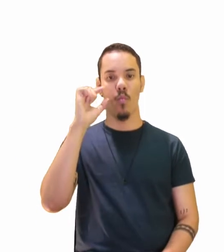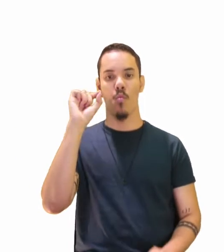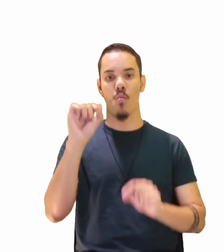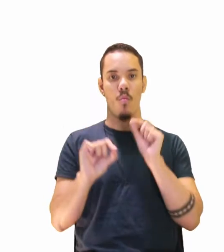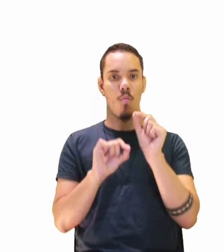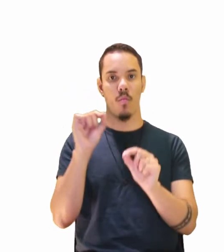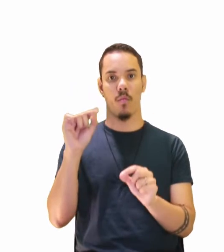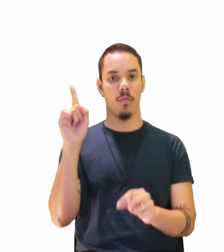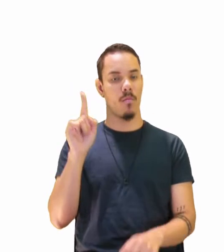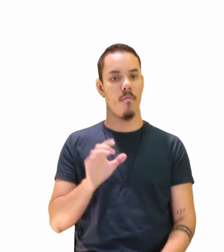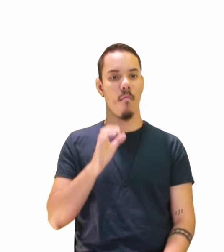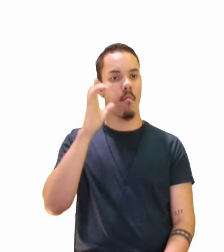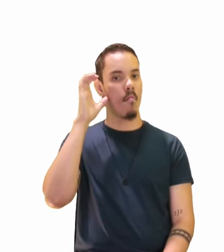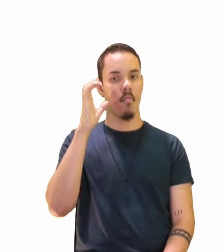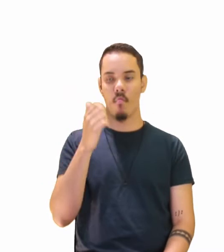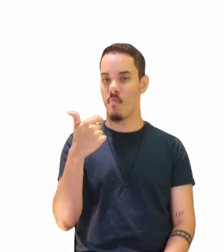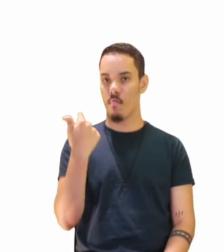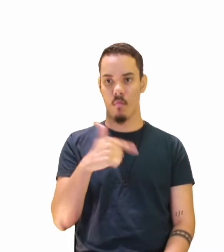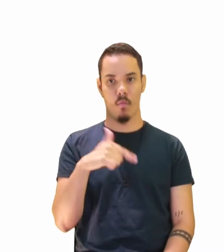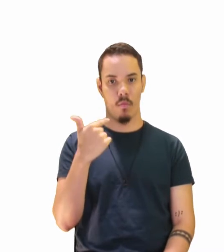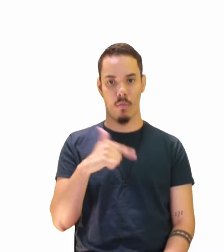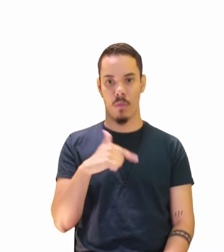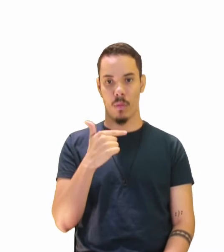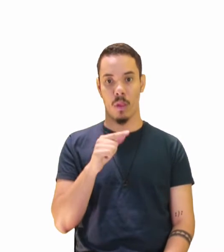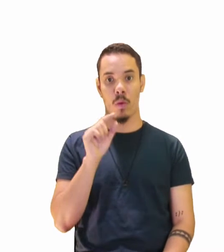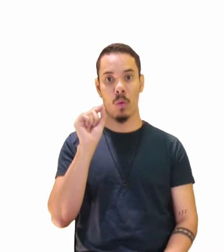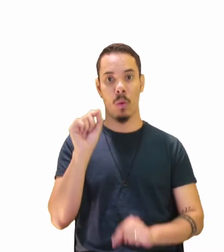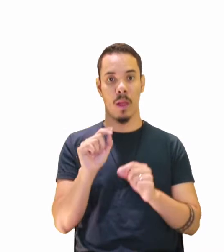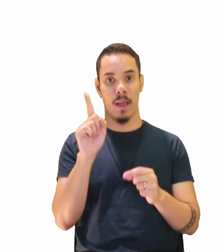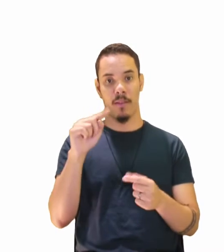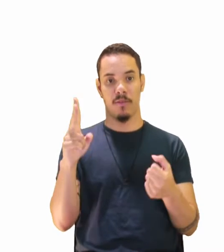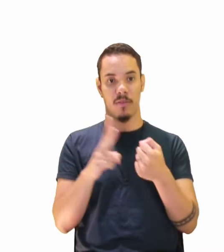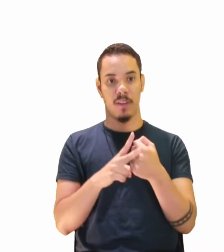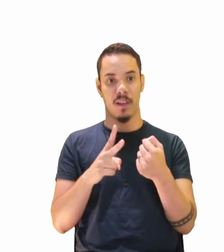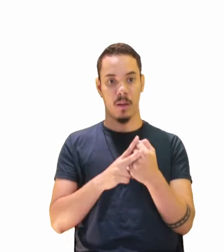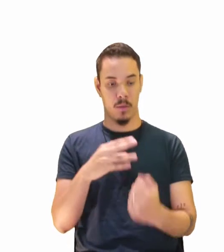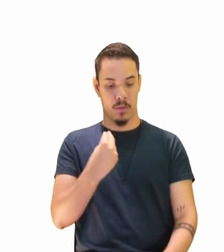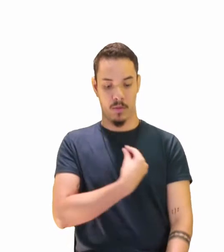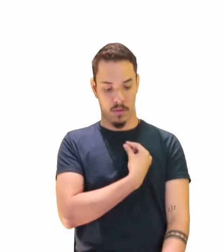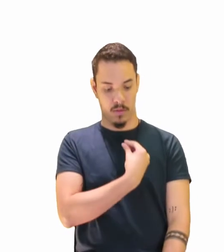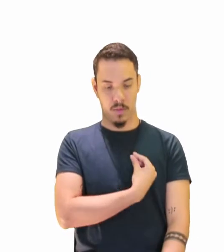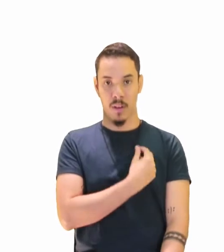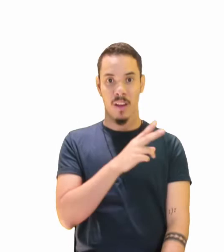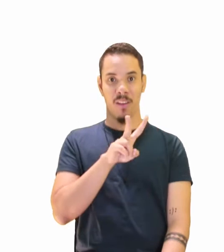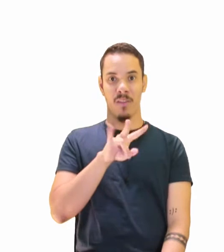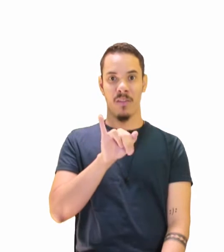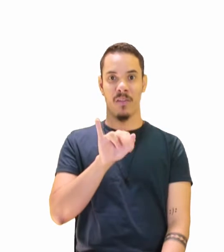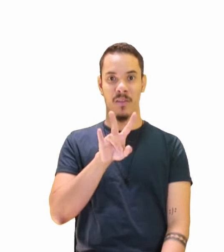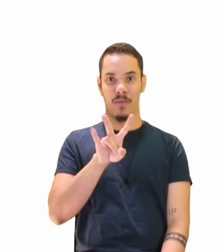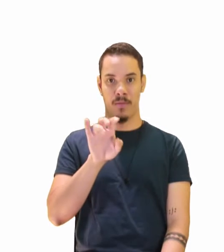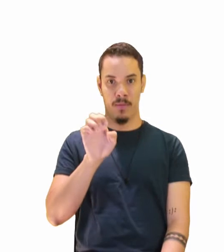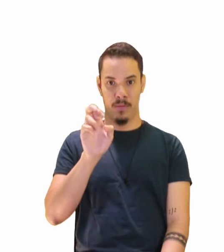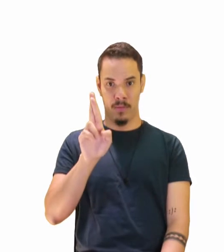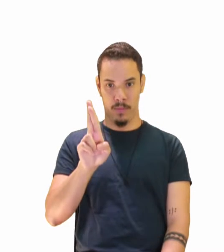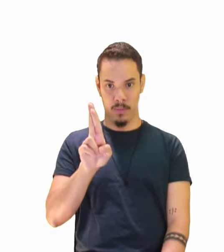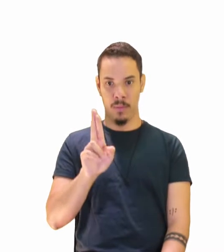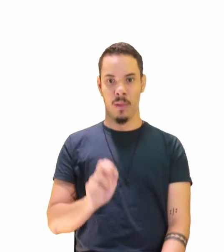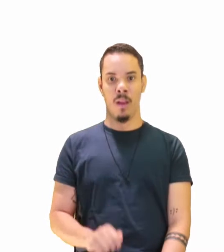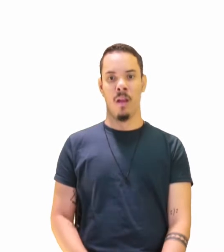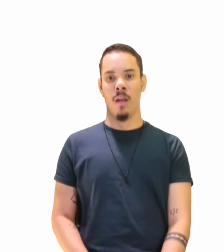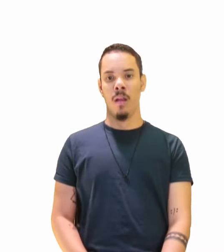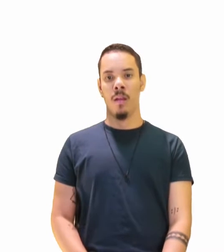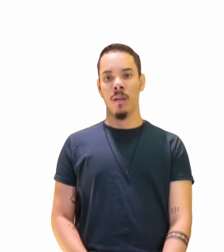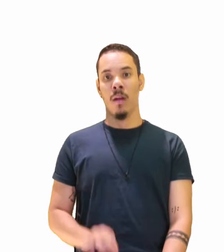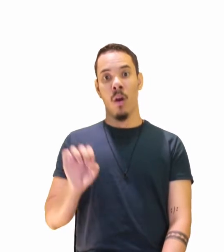O que não está expresso? É o verbo viver. Então, Bernardes vivia. Aí